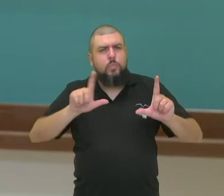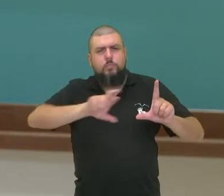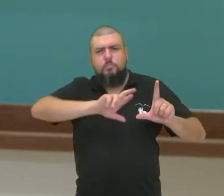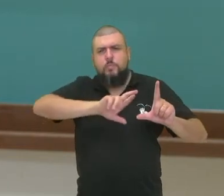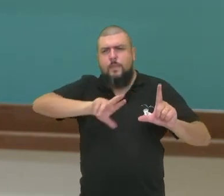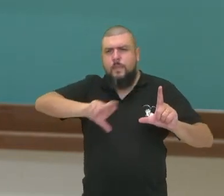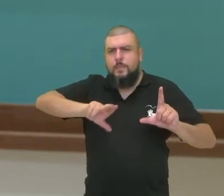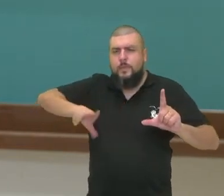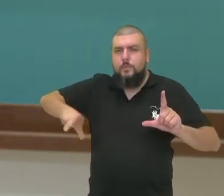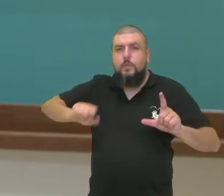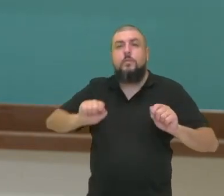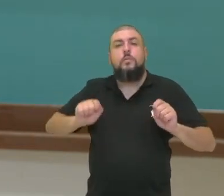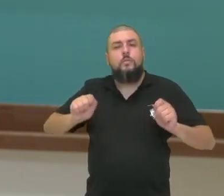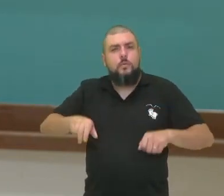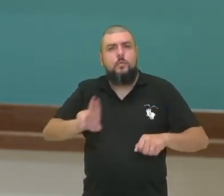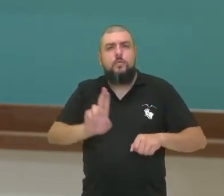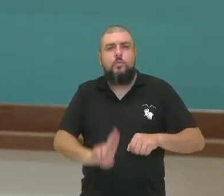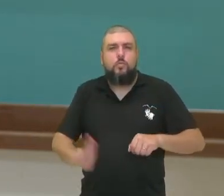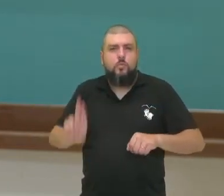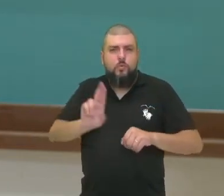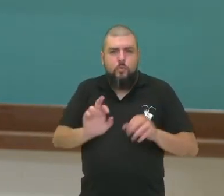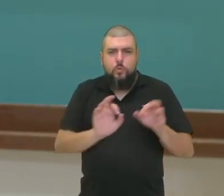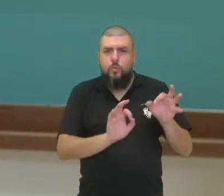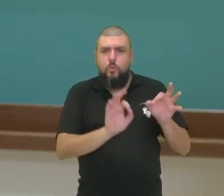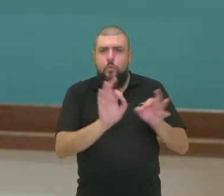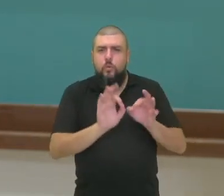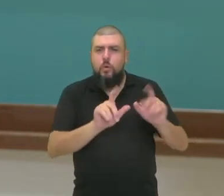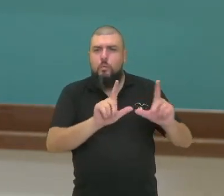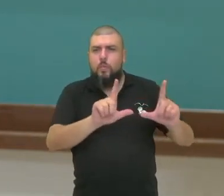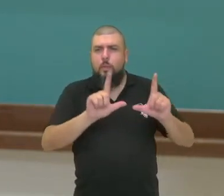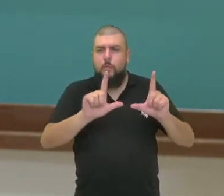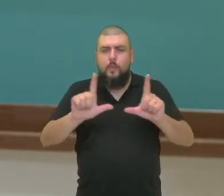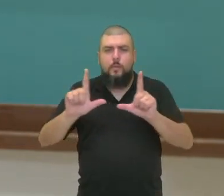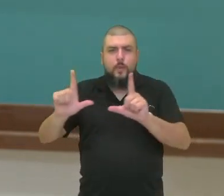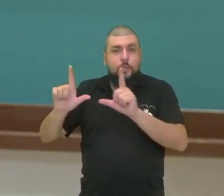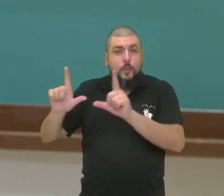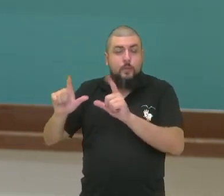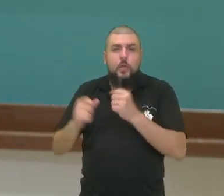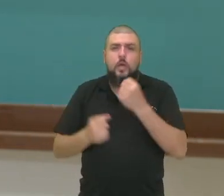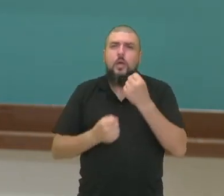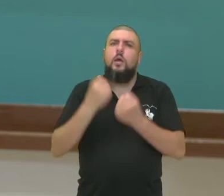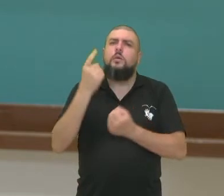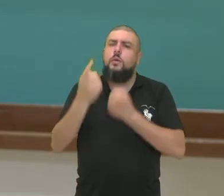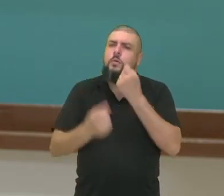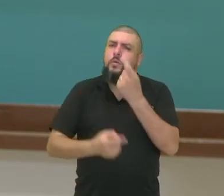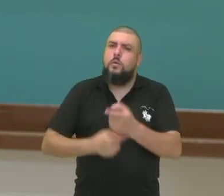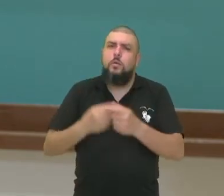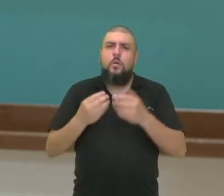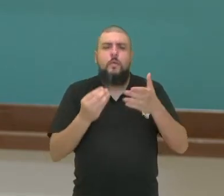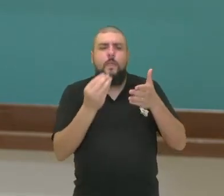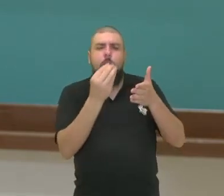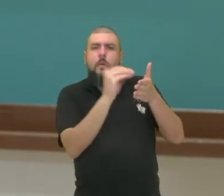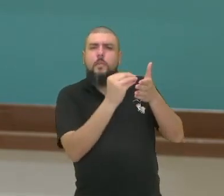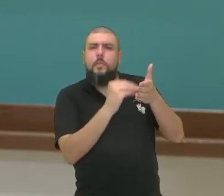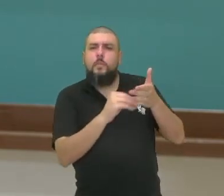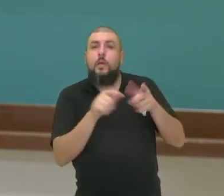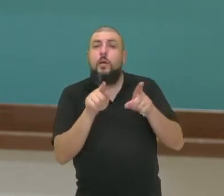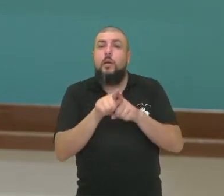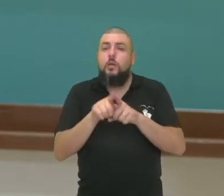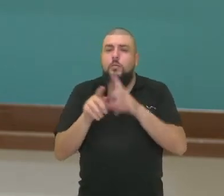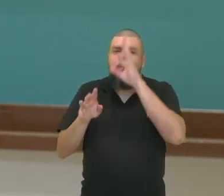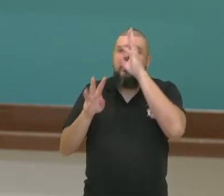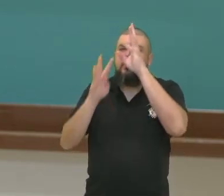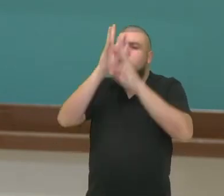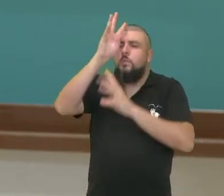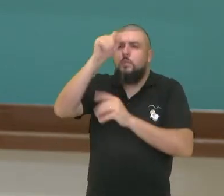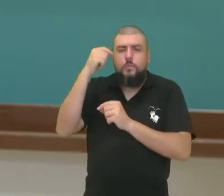vocês podem usar para elaborar cartazes, às vezes uma nota, um auxílio, um mapa mental que vai te ajudar